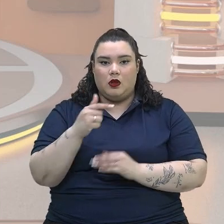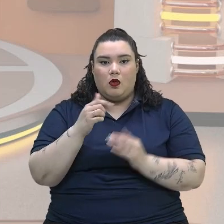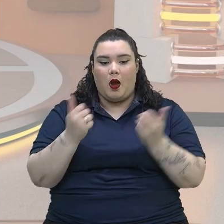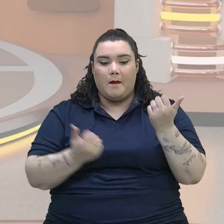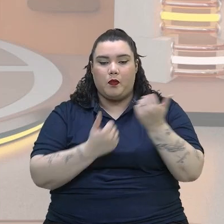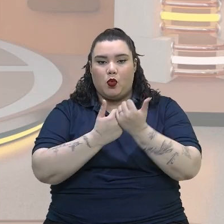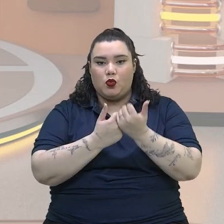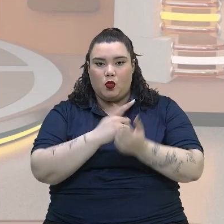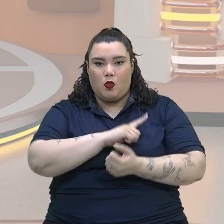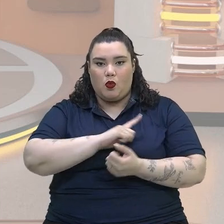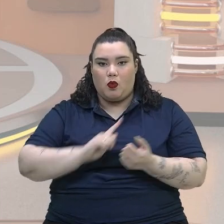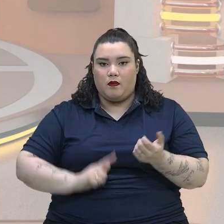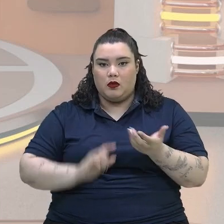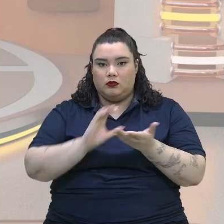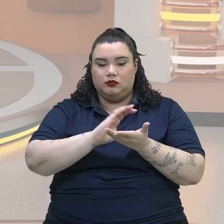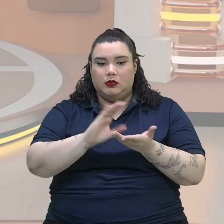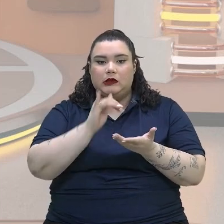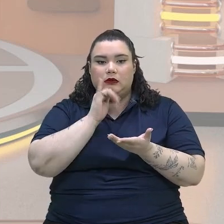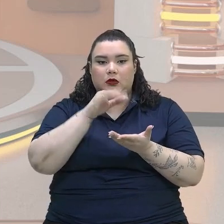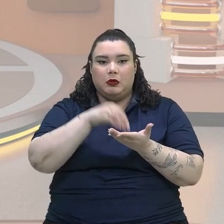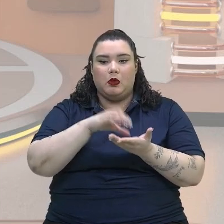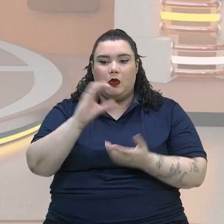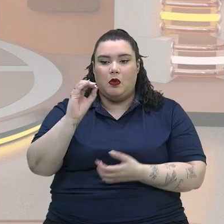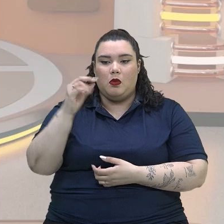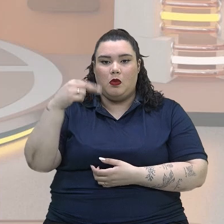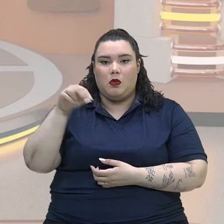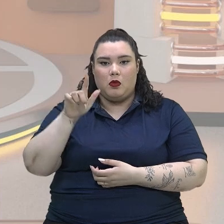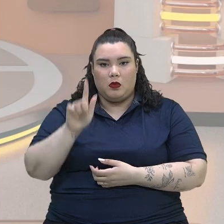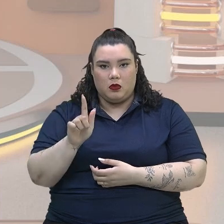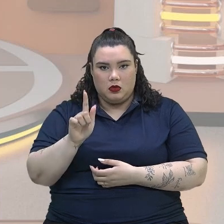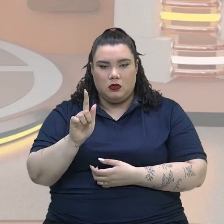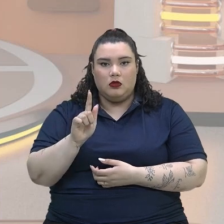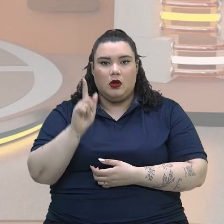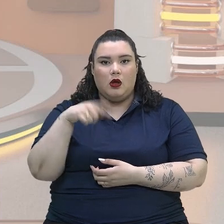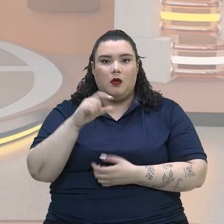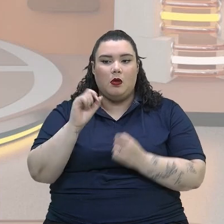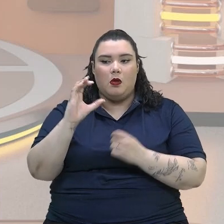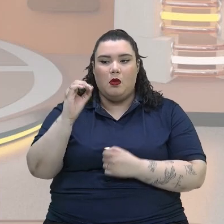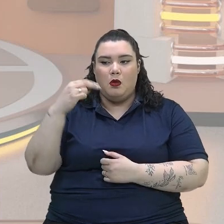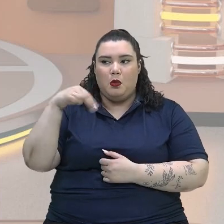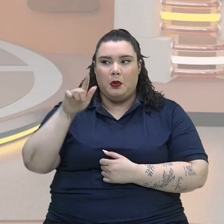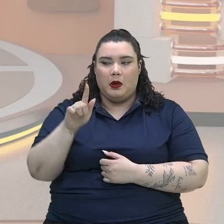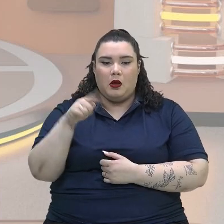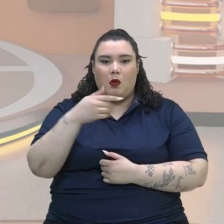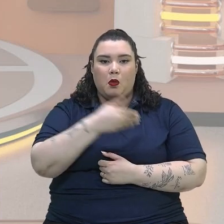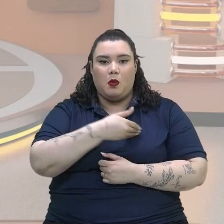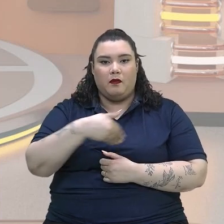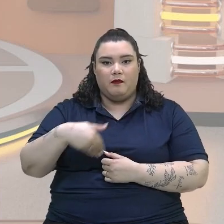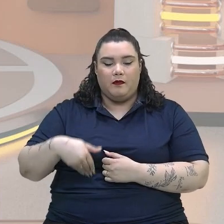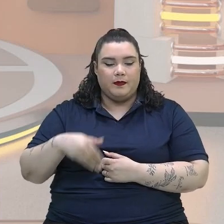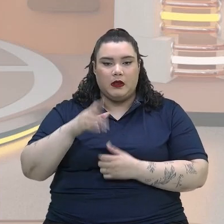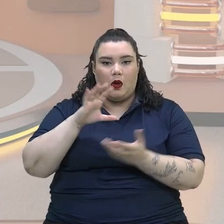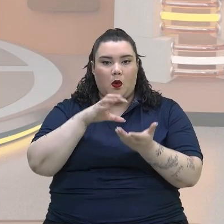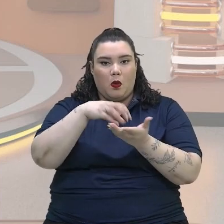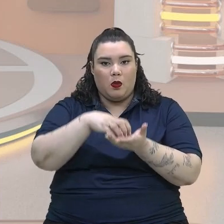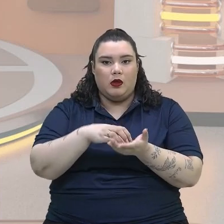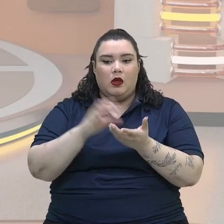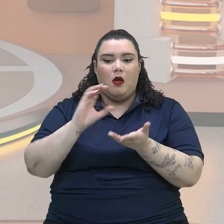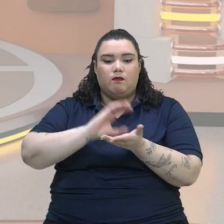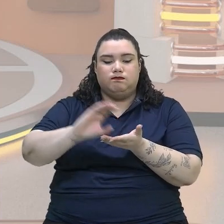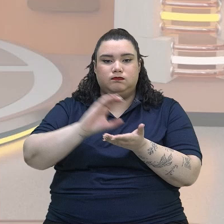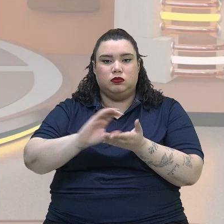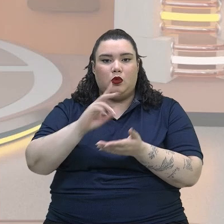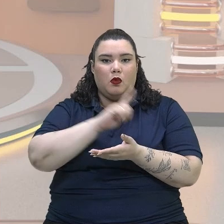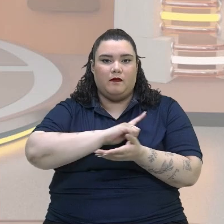financiamento público, como, por exemplo, as ONGs, são organizações não governamentais ou entidades sem fins lucrativos. E nós temos como